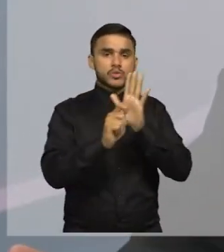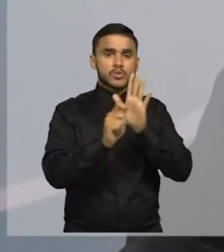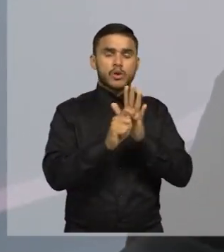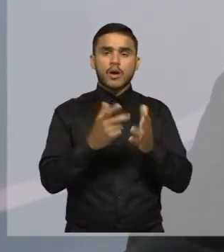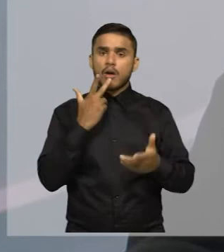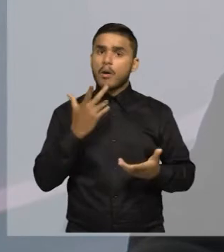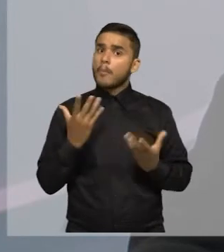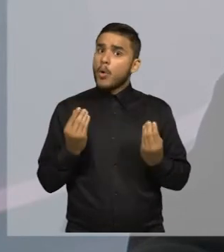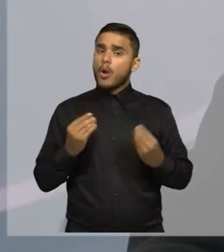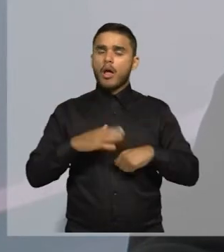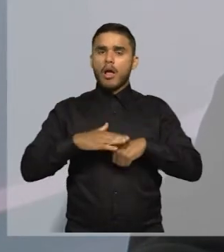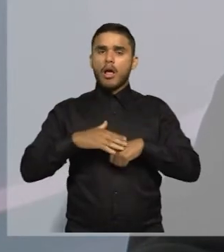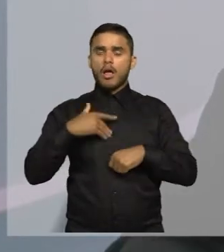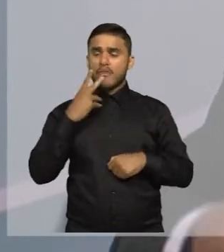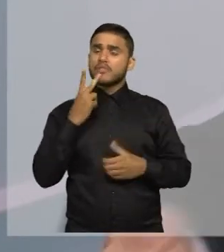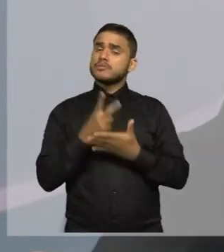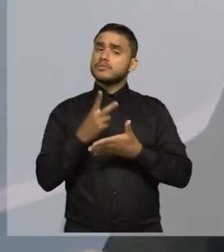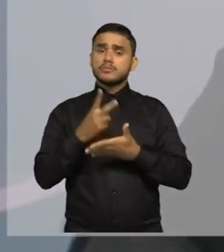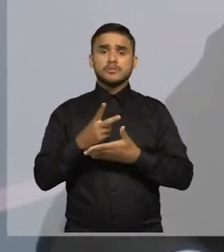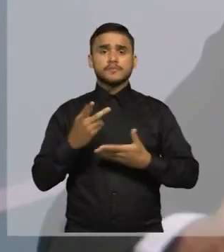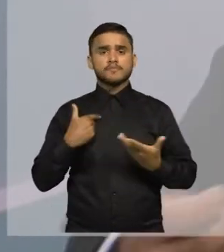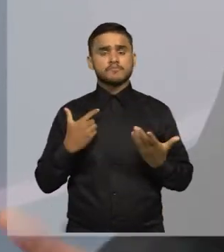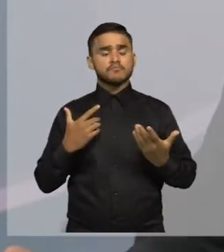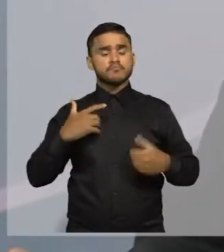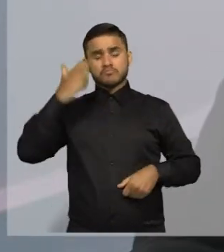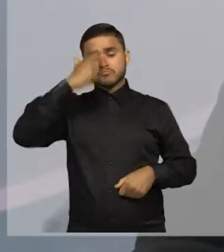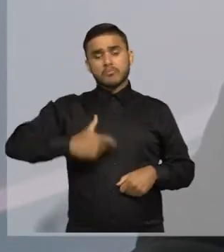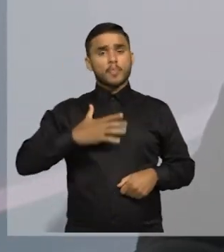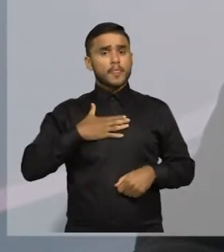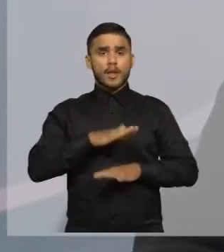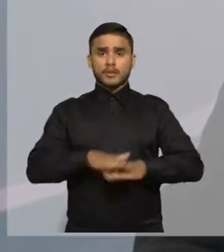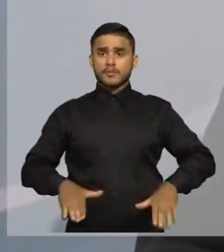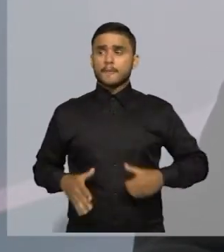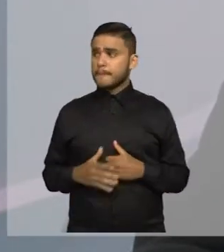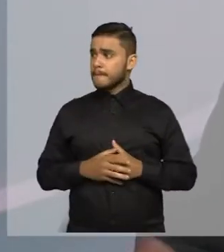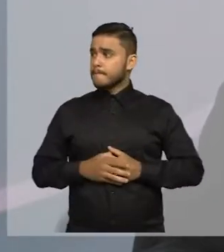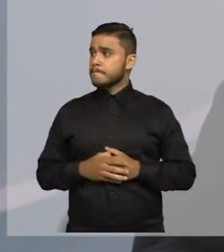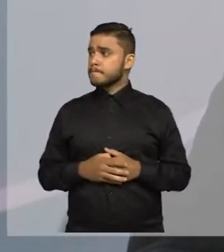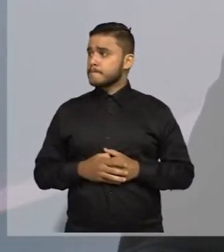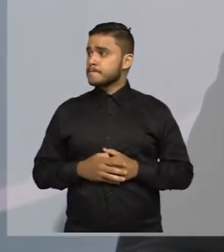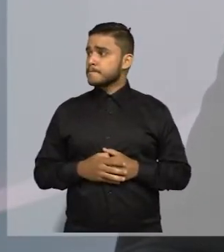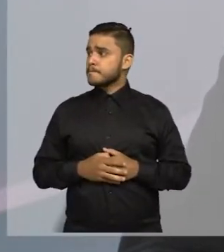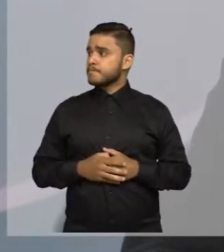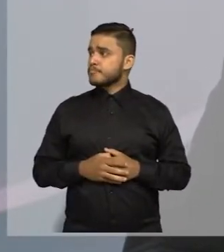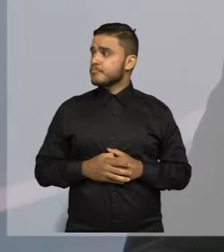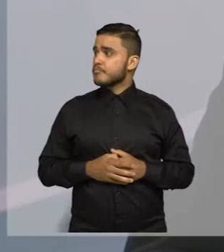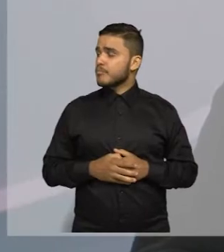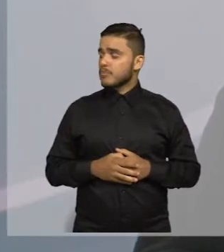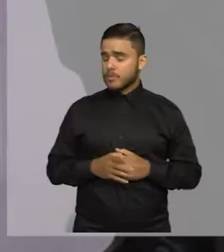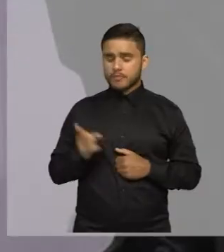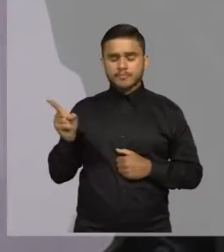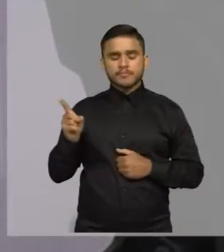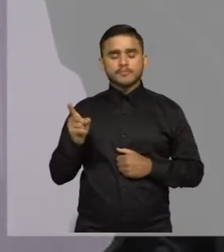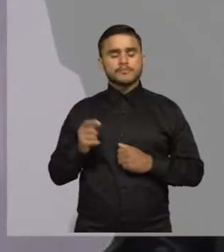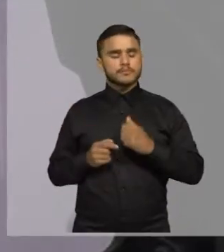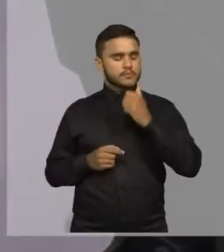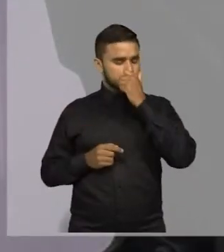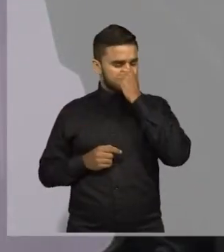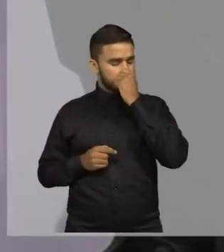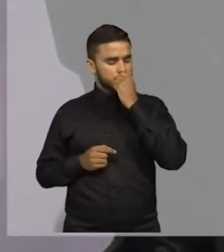compulsivamente levado a delinquir profissionalmente, de forma, não é? De forma... Em primeiro lugar, eu diria